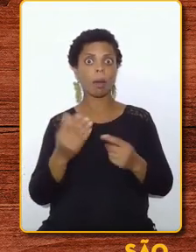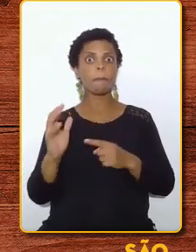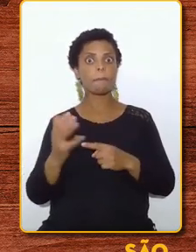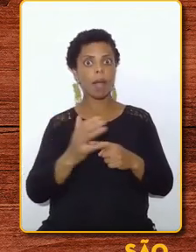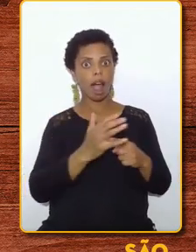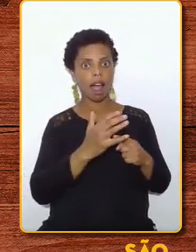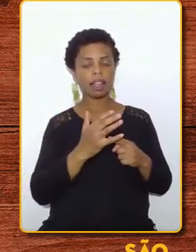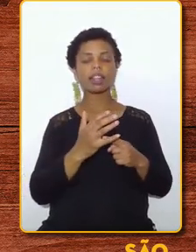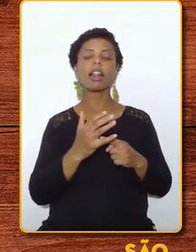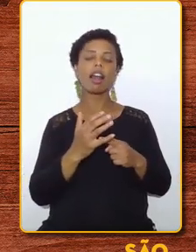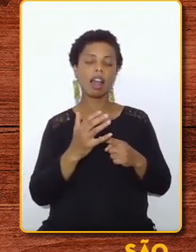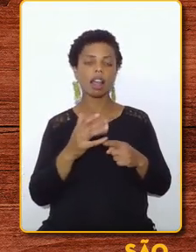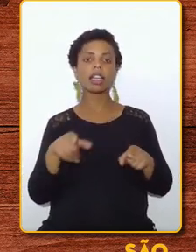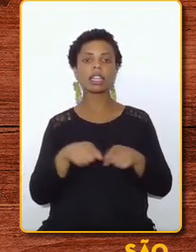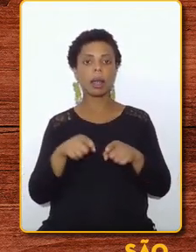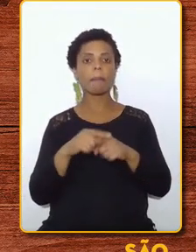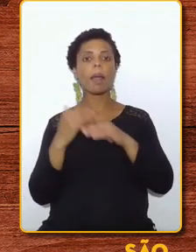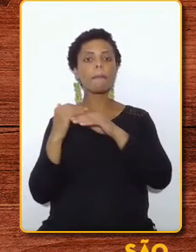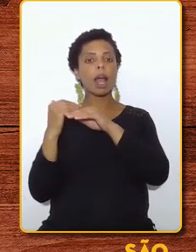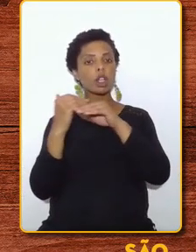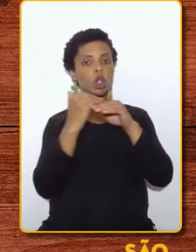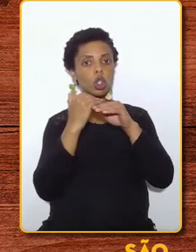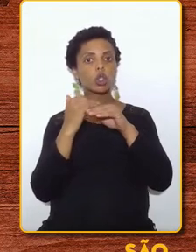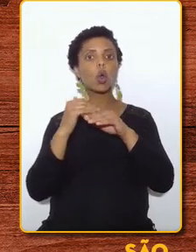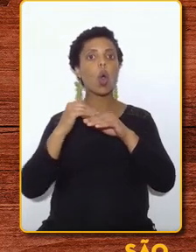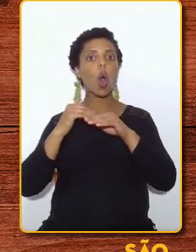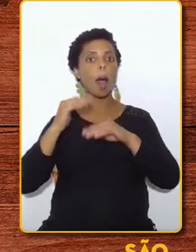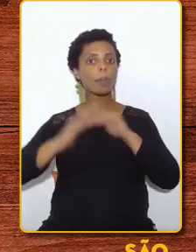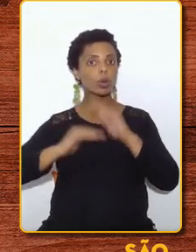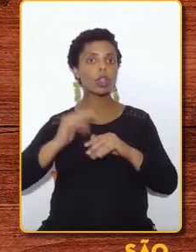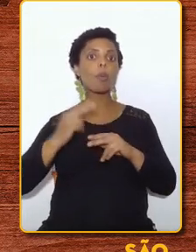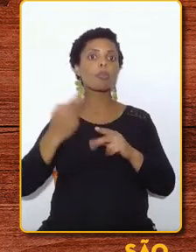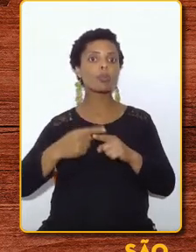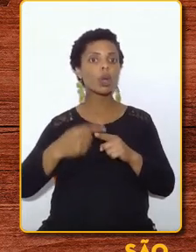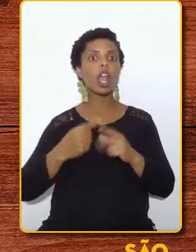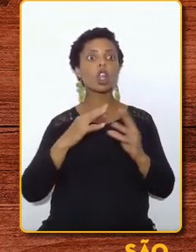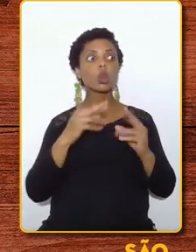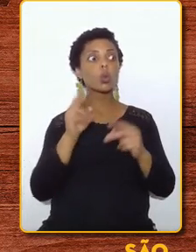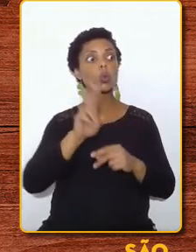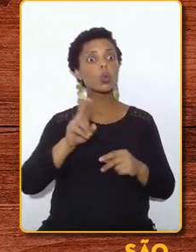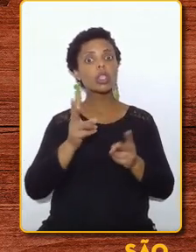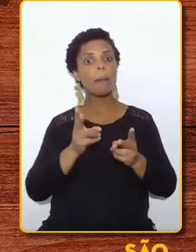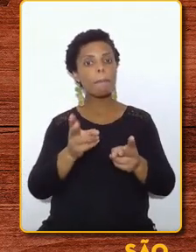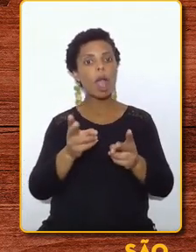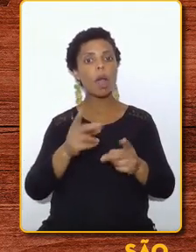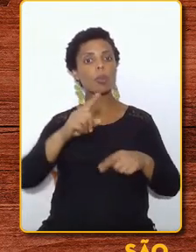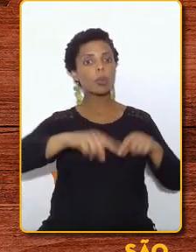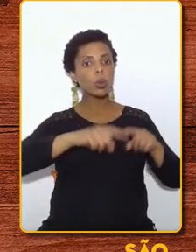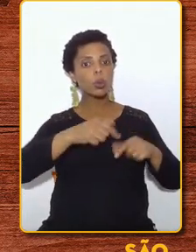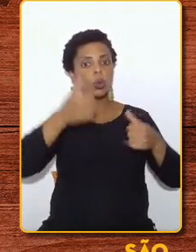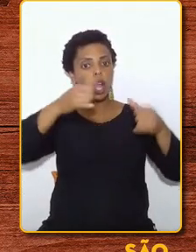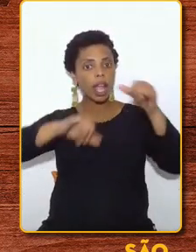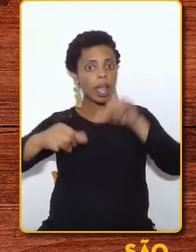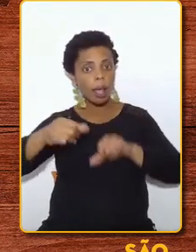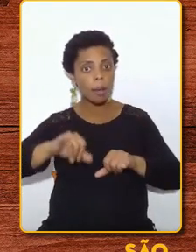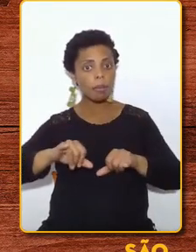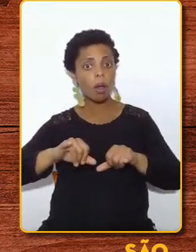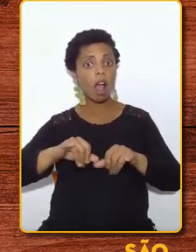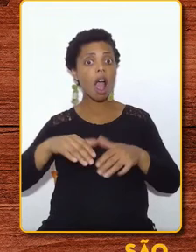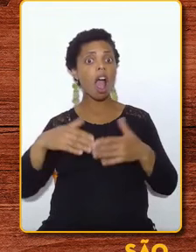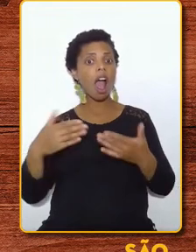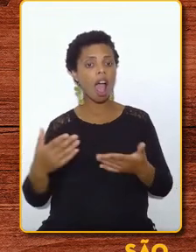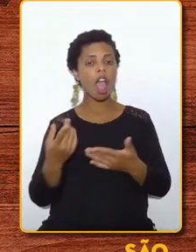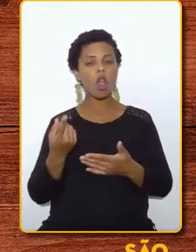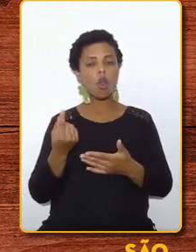produção com o uso dos químicos, tirou muito do valor agregado